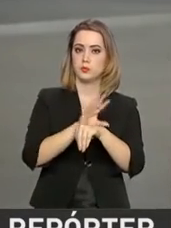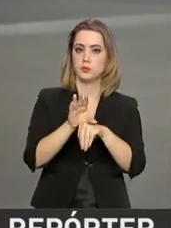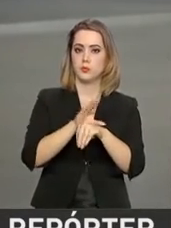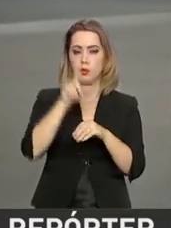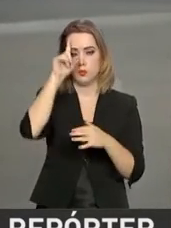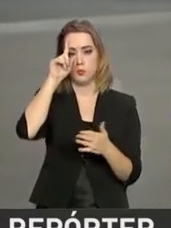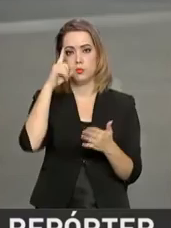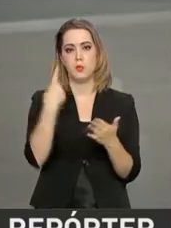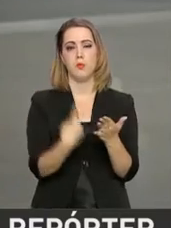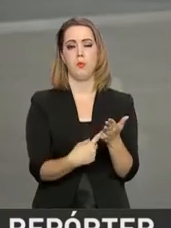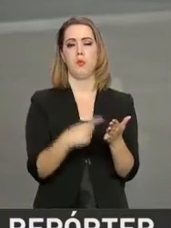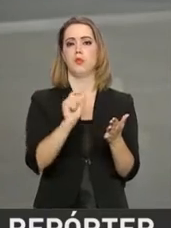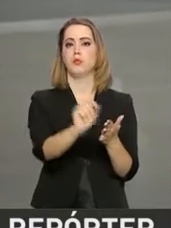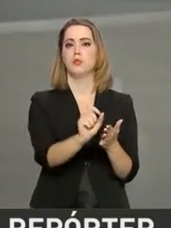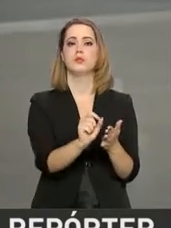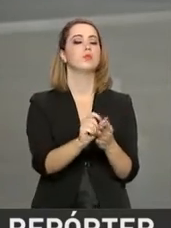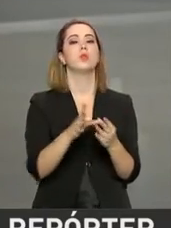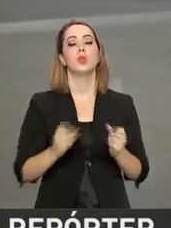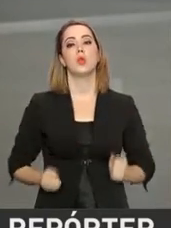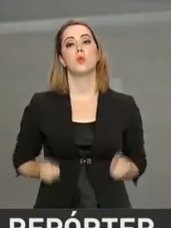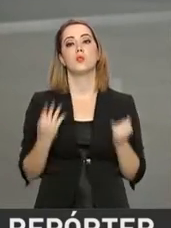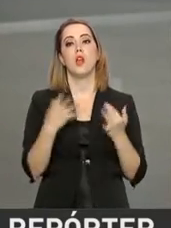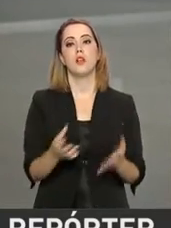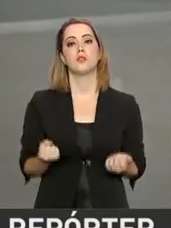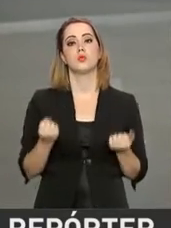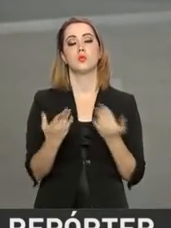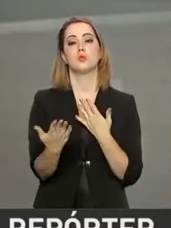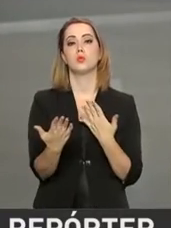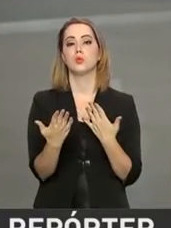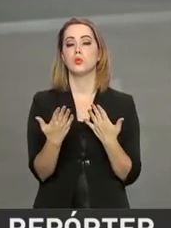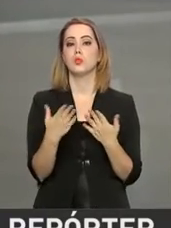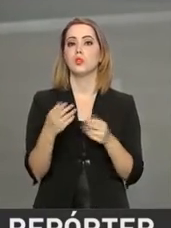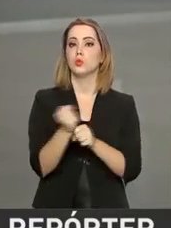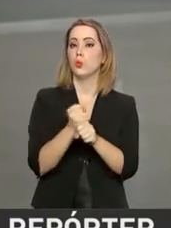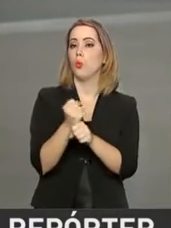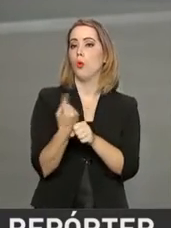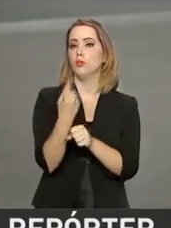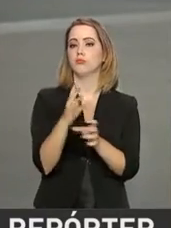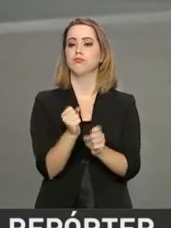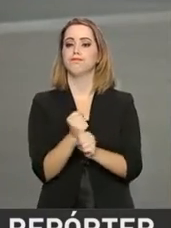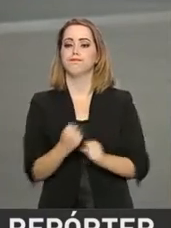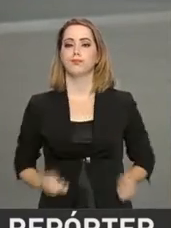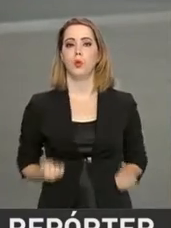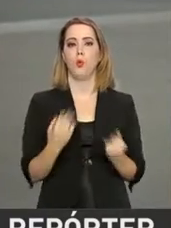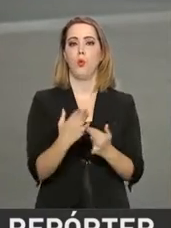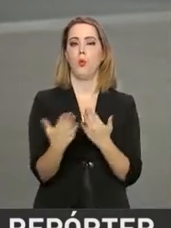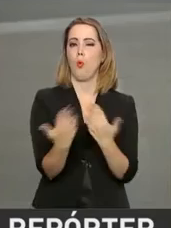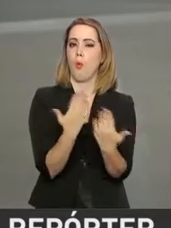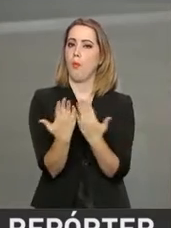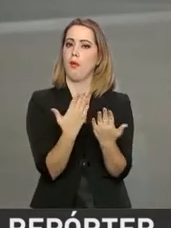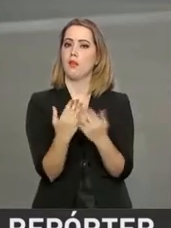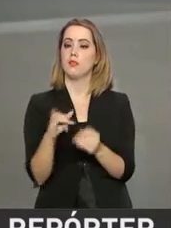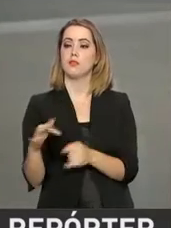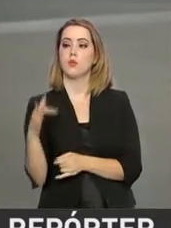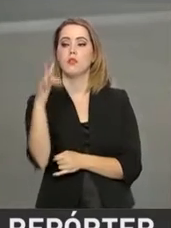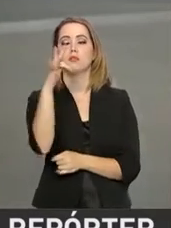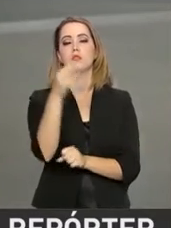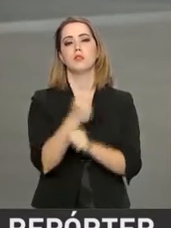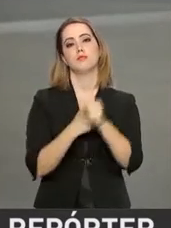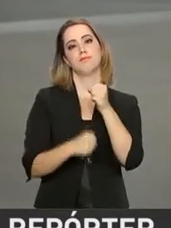de gastos do orçamento em um ano vai ter como teto a variação do ano anterior.